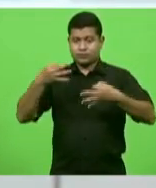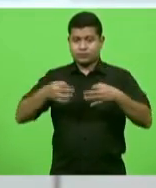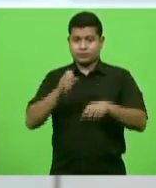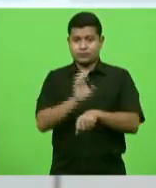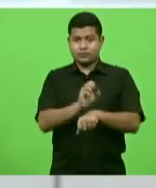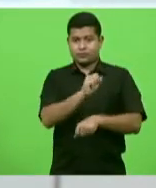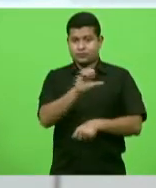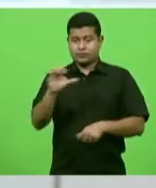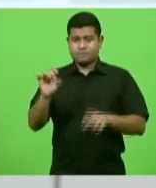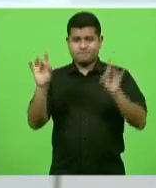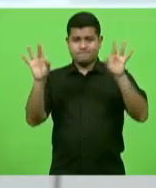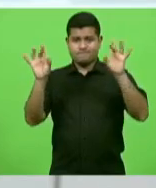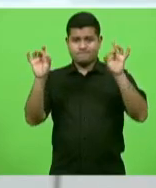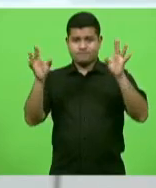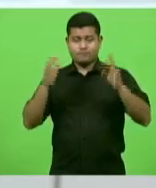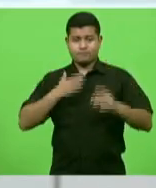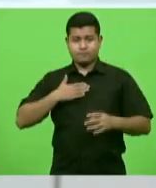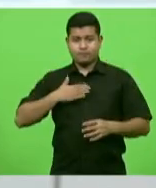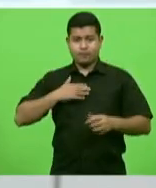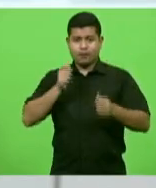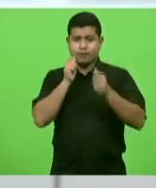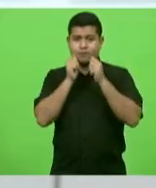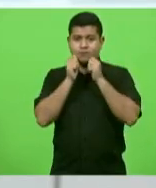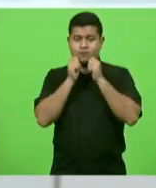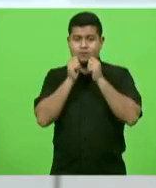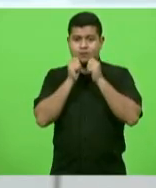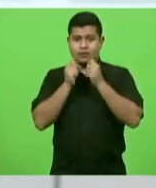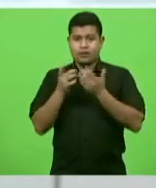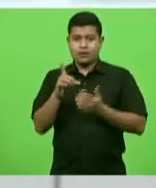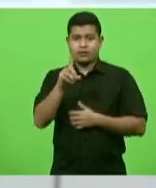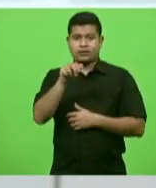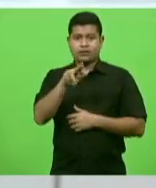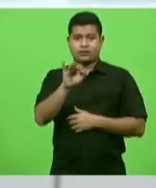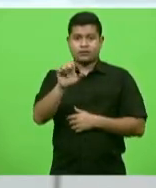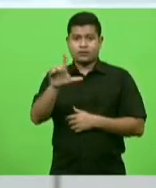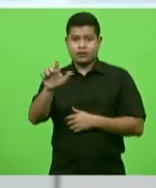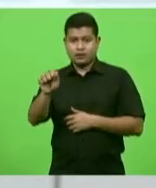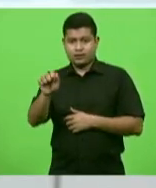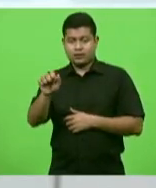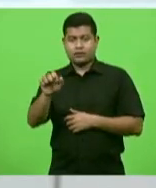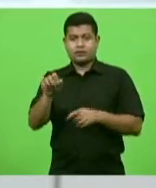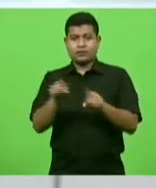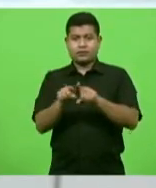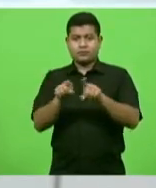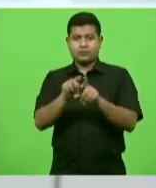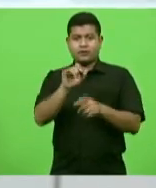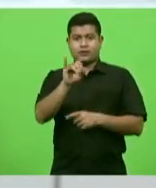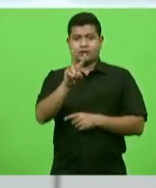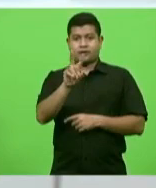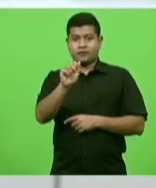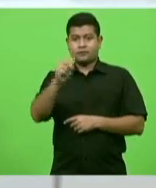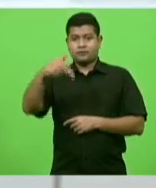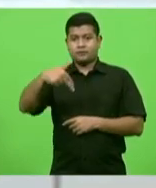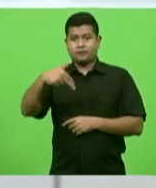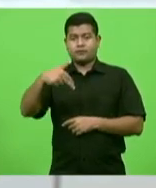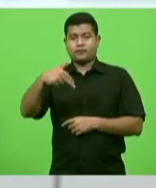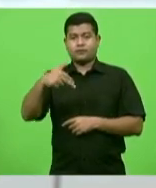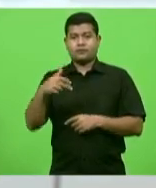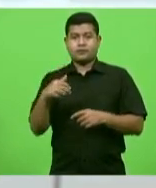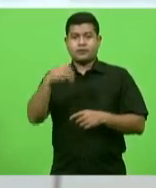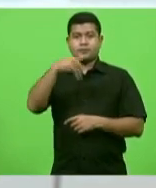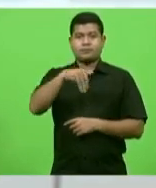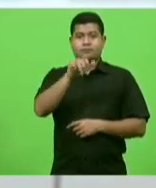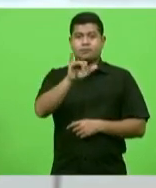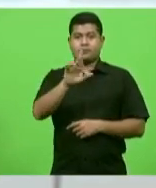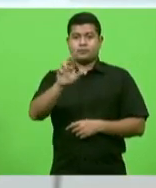especialmente os meus assessores Daniele grau mamute e vão Cerqueira de Souza Filho e Miriam